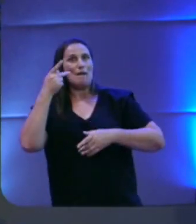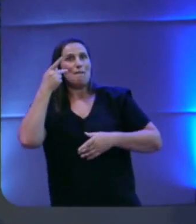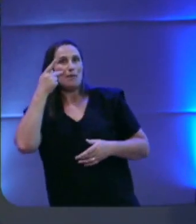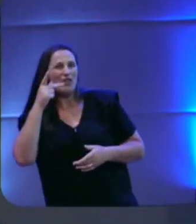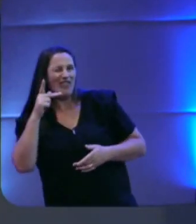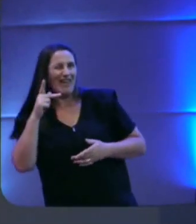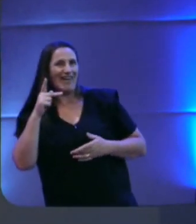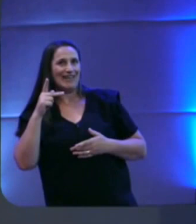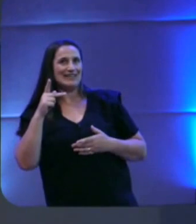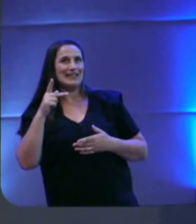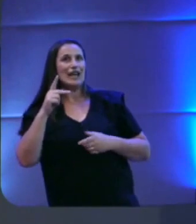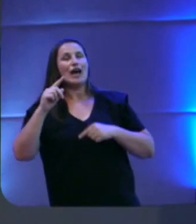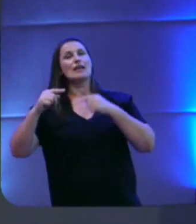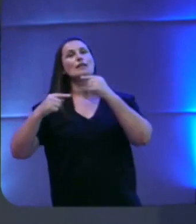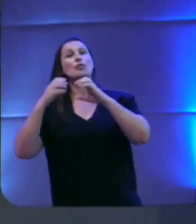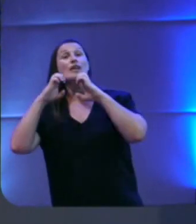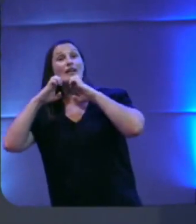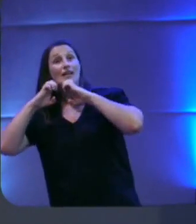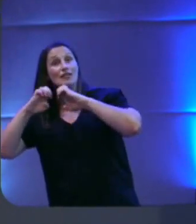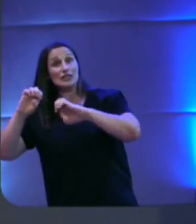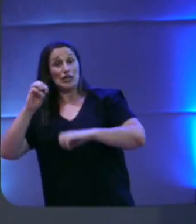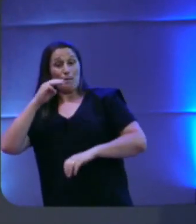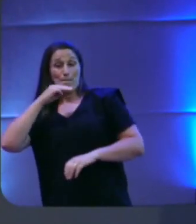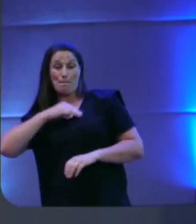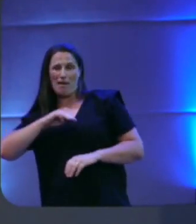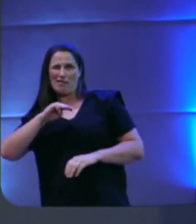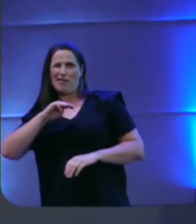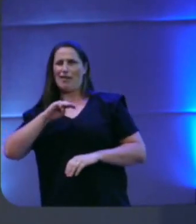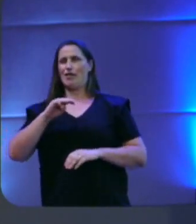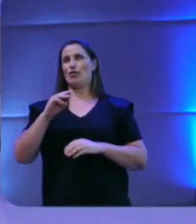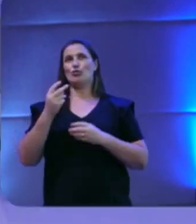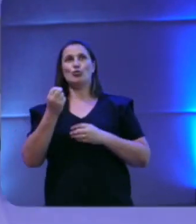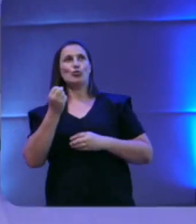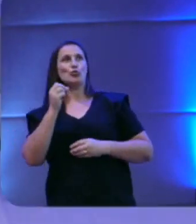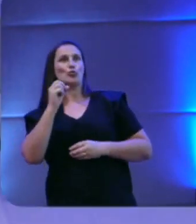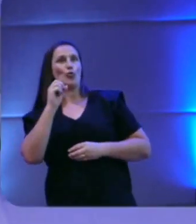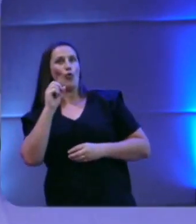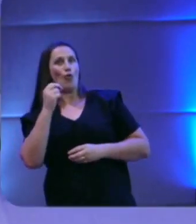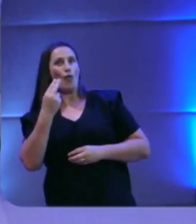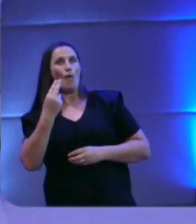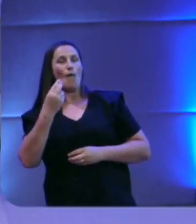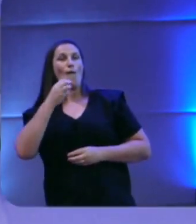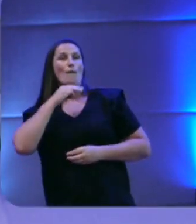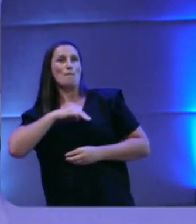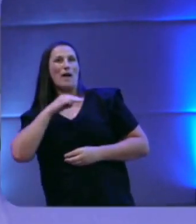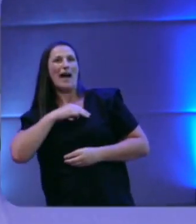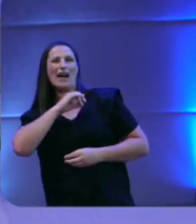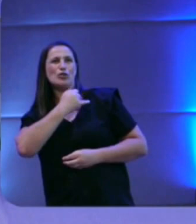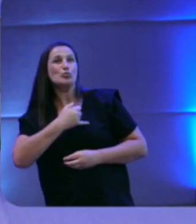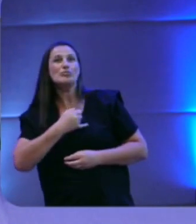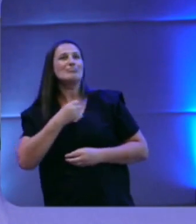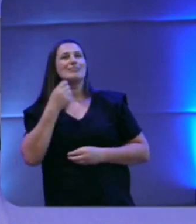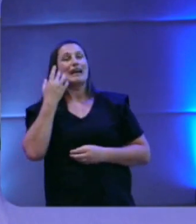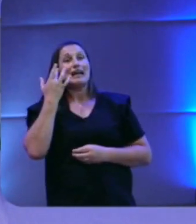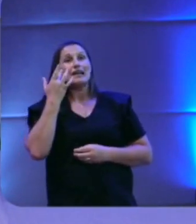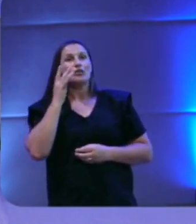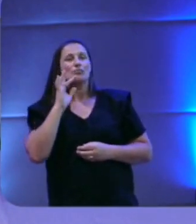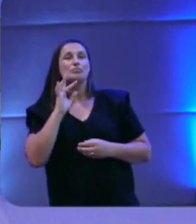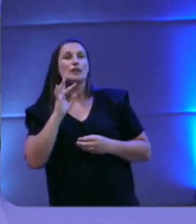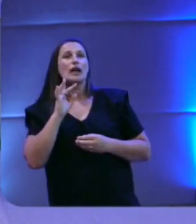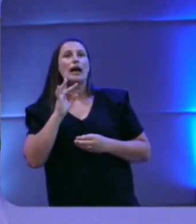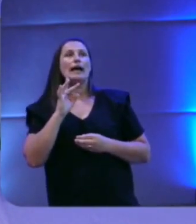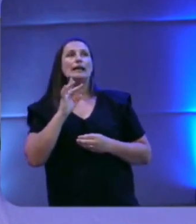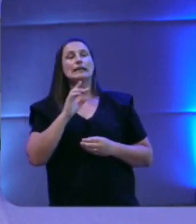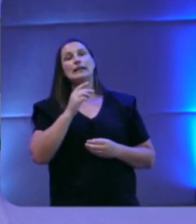capítulo dos Evangelhos, Mateus, Marcos, Lucas, João, e um capítulo das cartas do Novo Testamento. Assim, durante meu